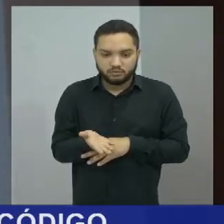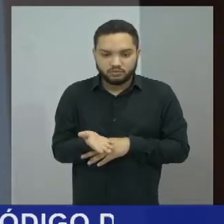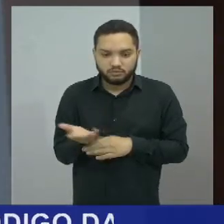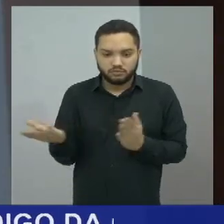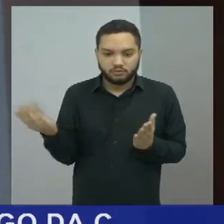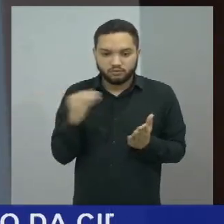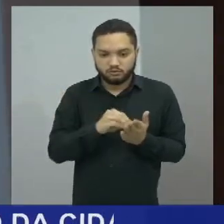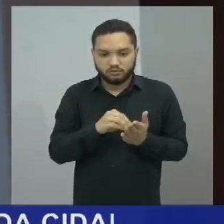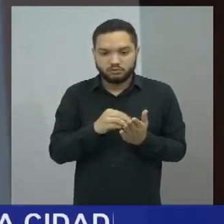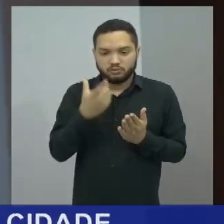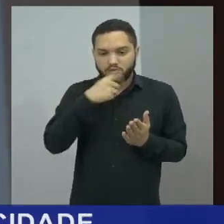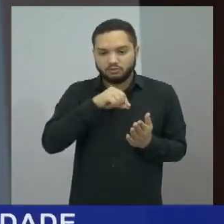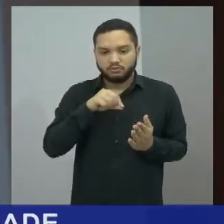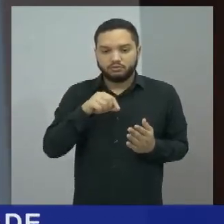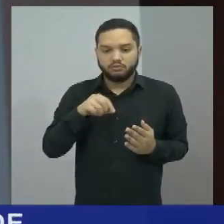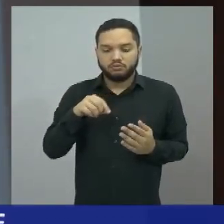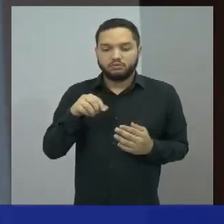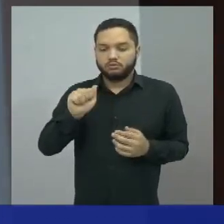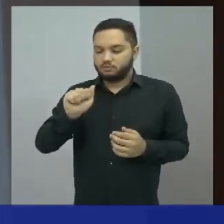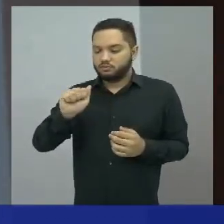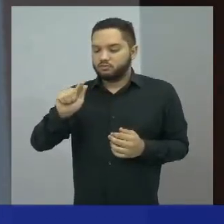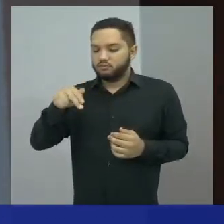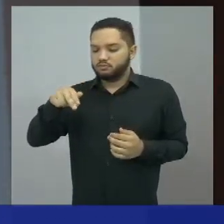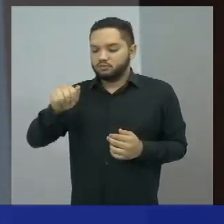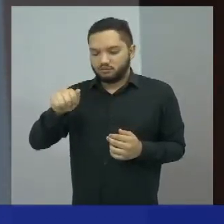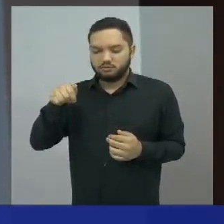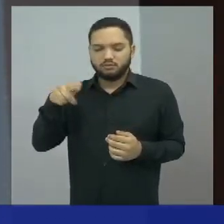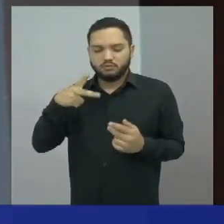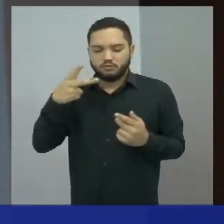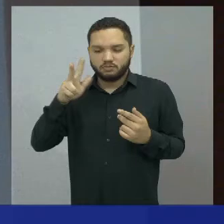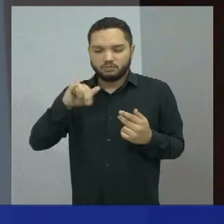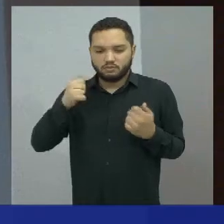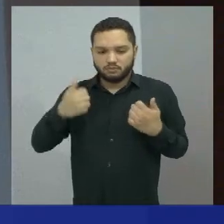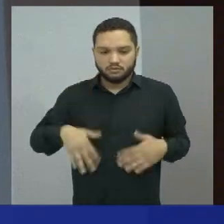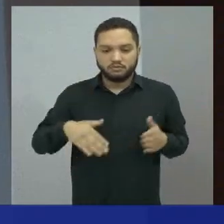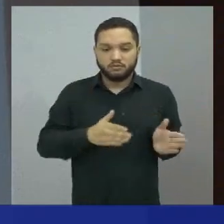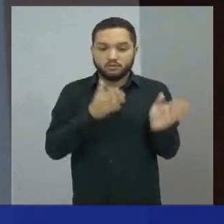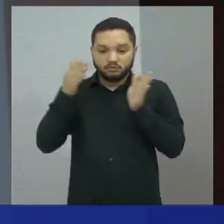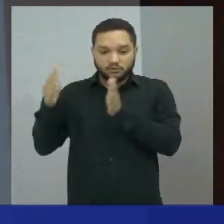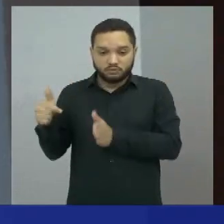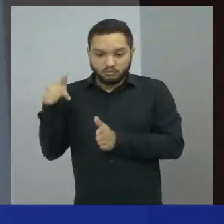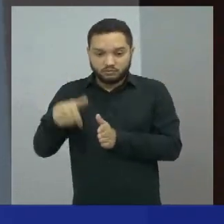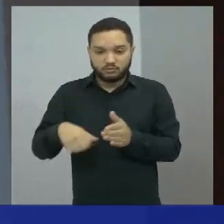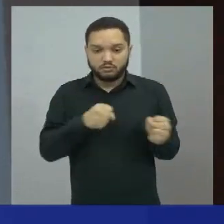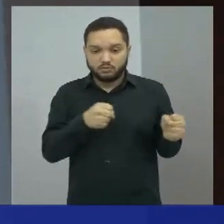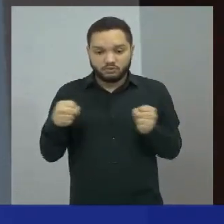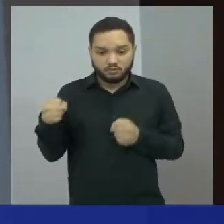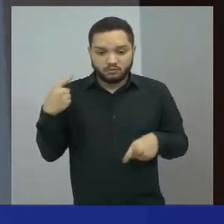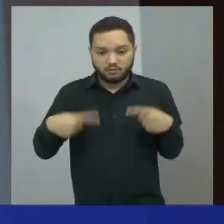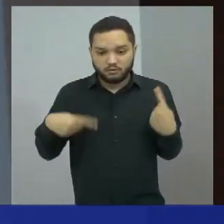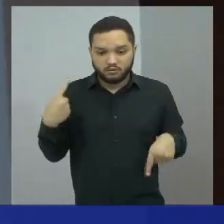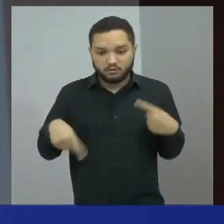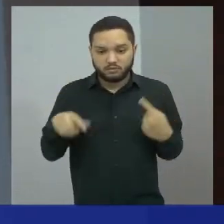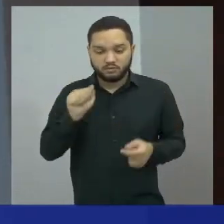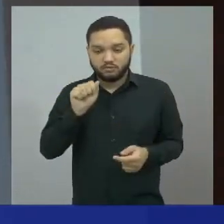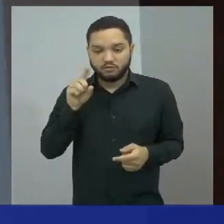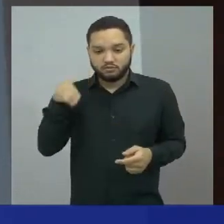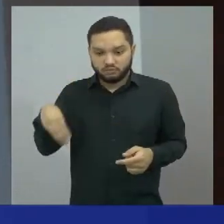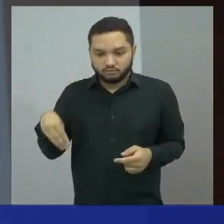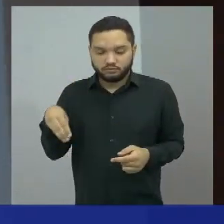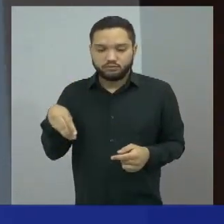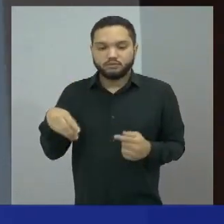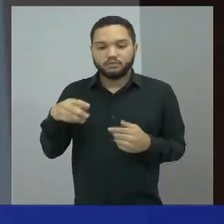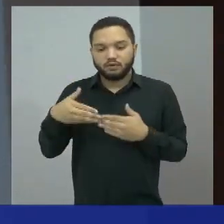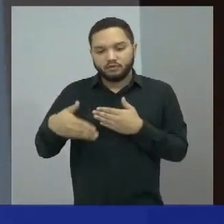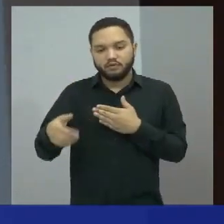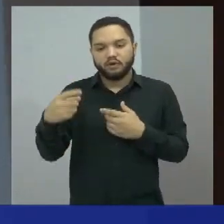mencionada aqui pela doutora Águida, e outra que é sobre o poder de polícia administrativo, que é o que nós vamos